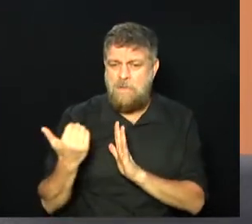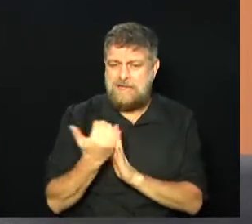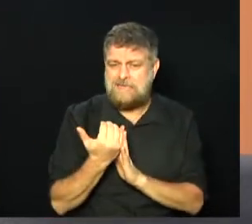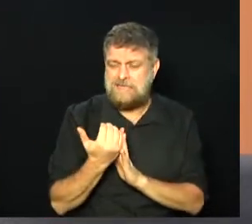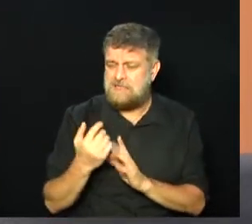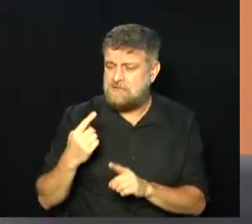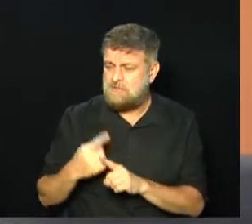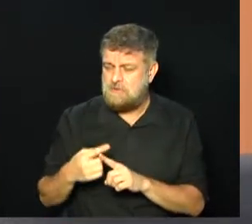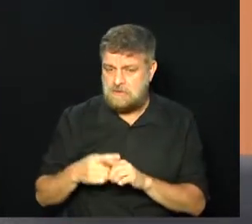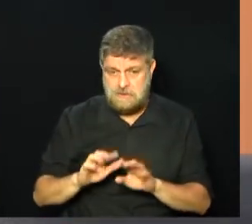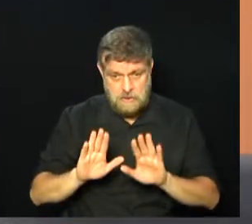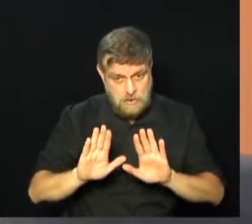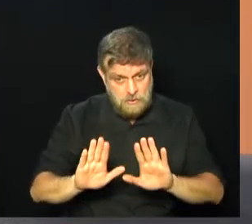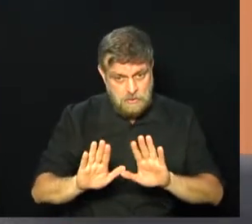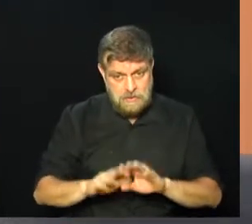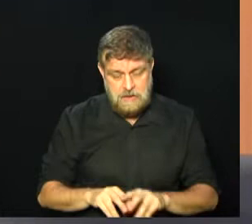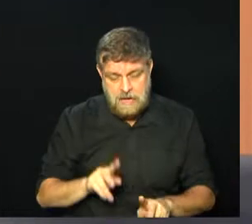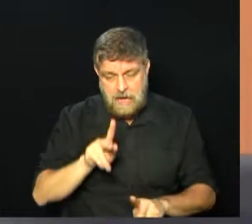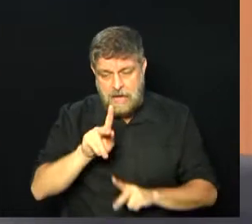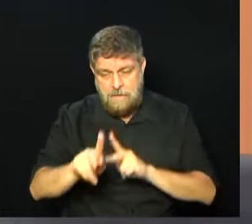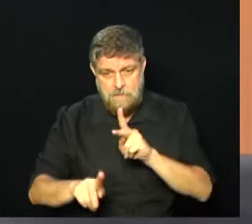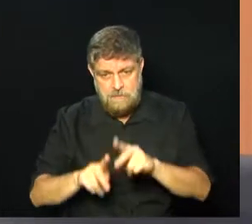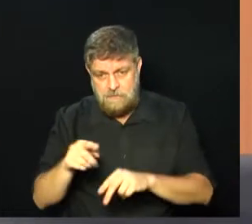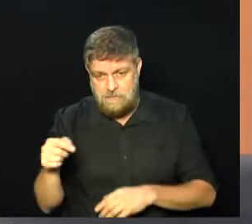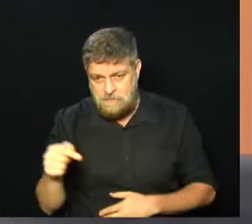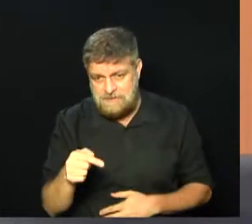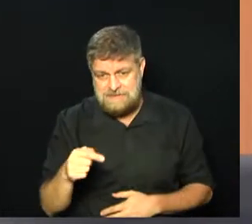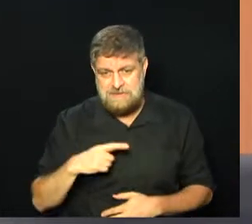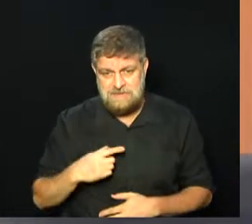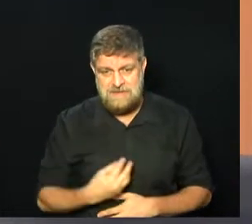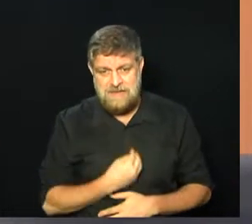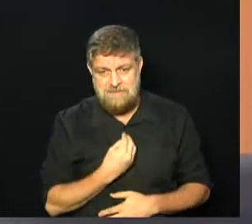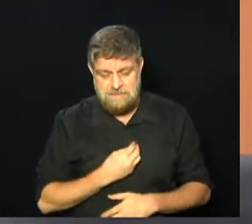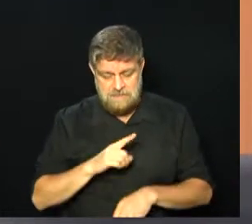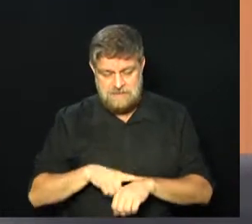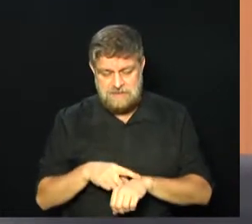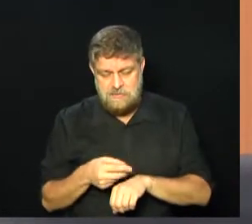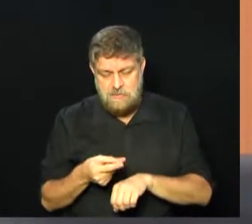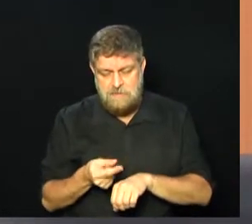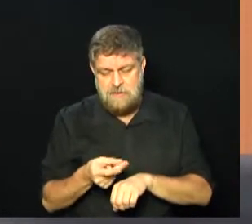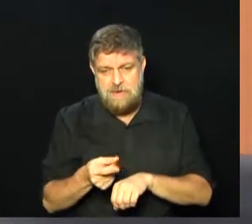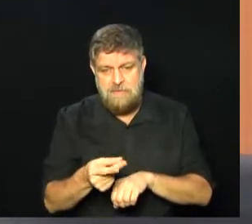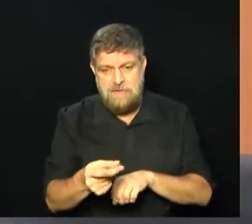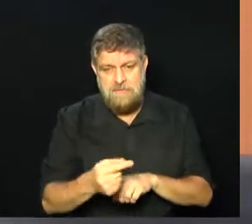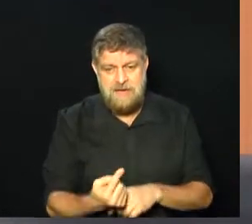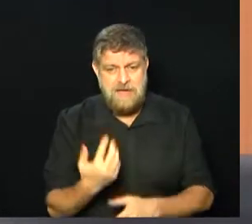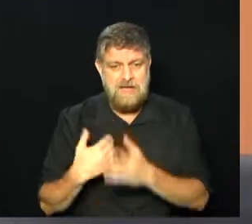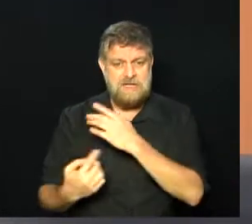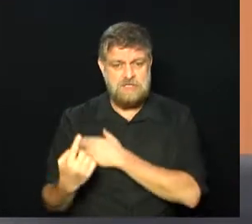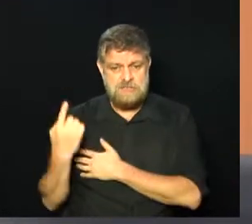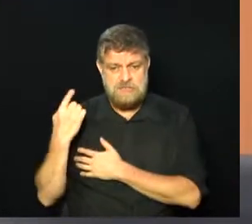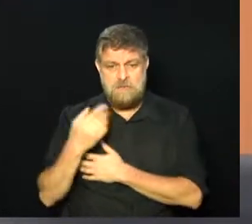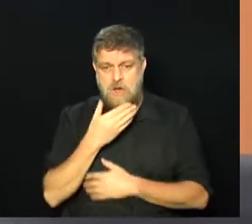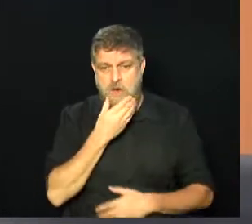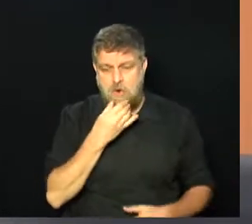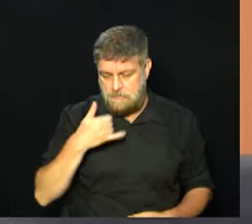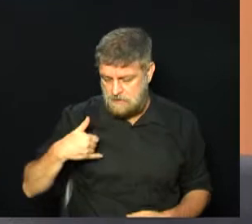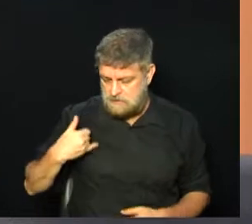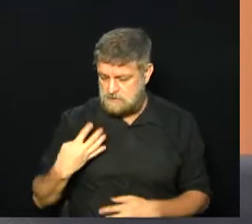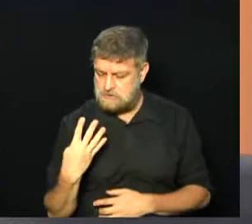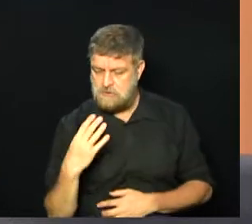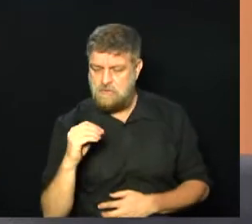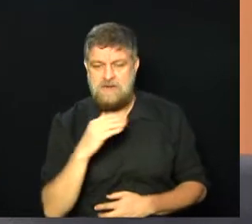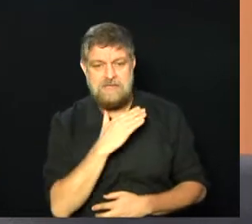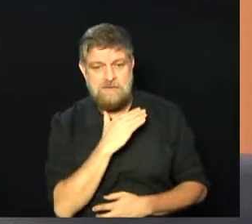Na verdade, a população está vivendo mais. Quando os homens morriam com 40 anos,